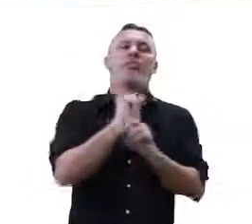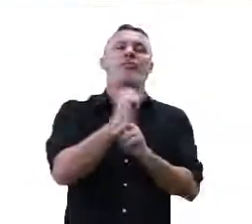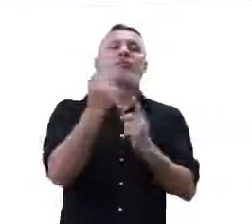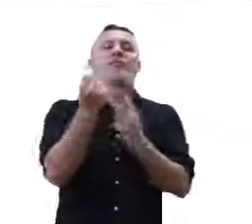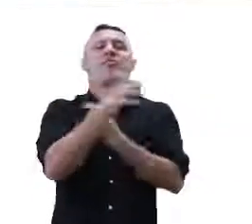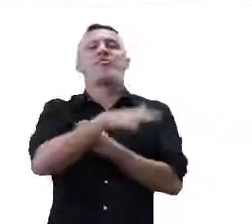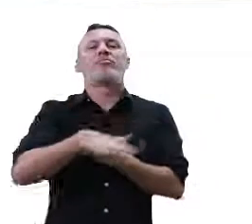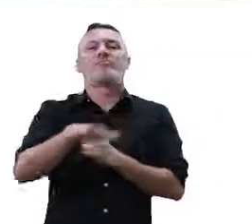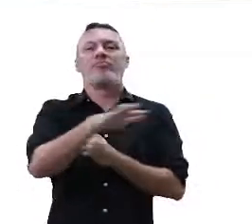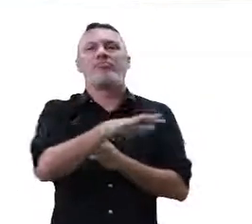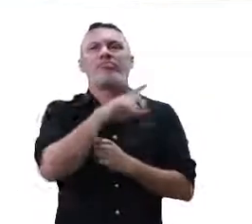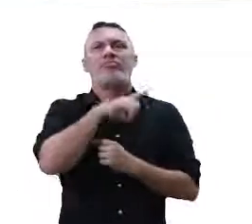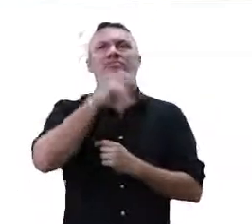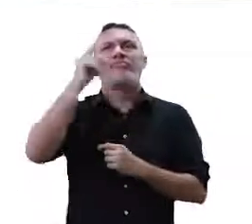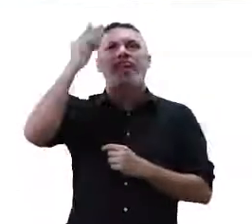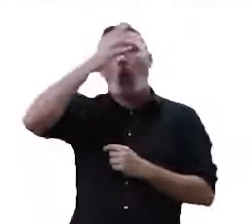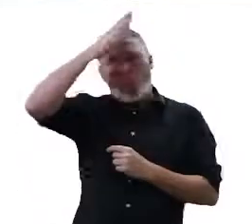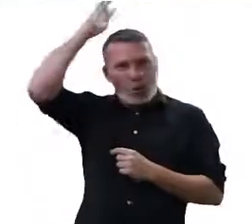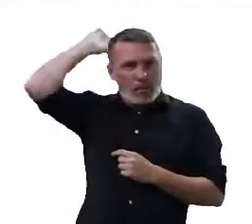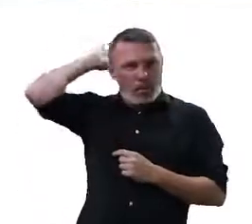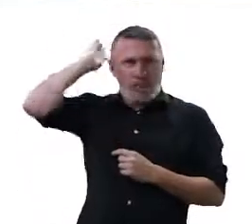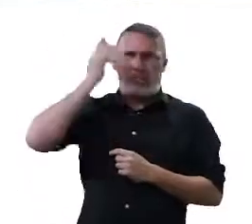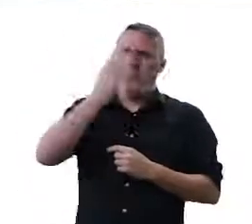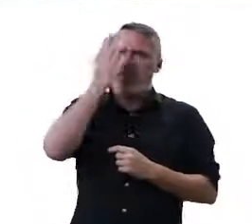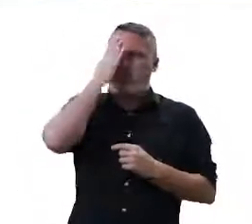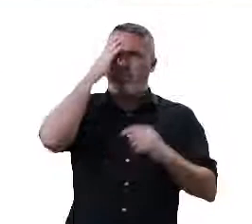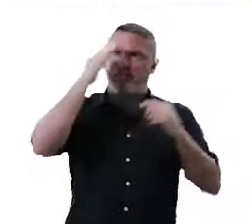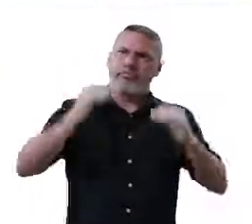clássica, sociedade romana, por exemplo. Digamos assim, a